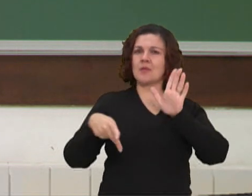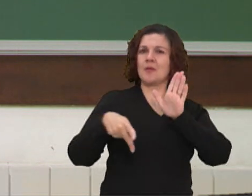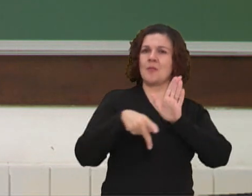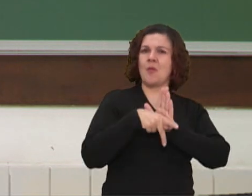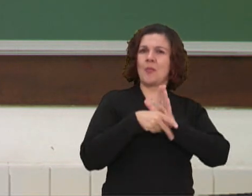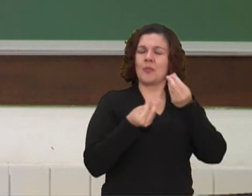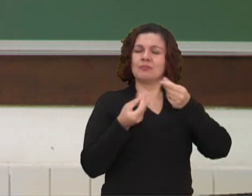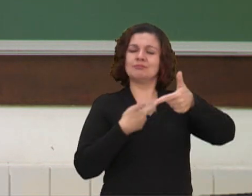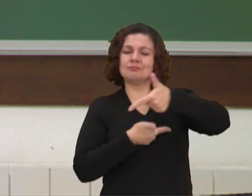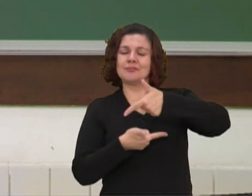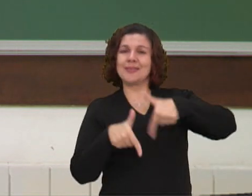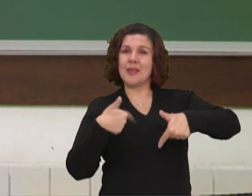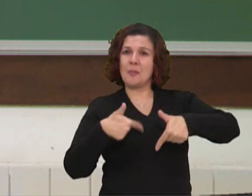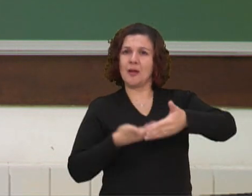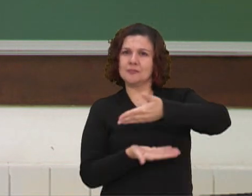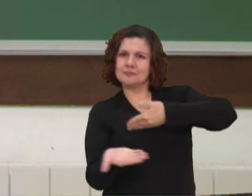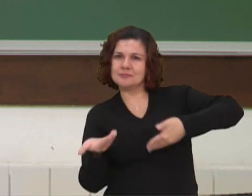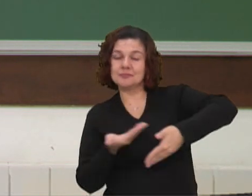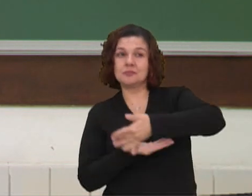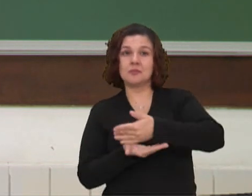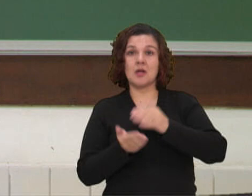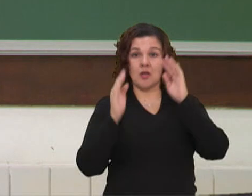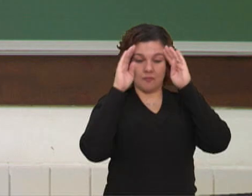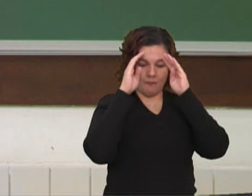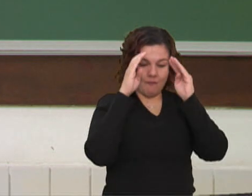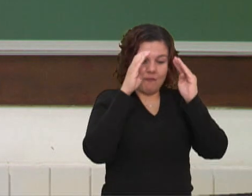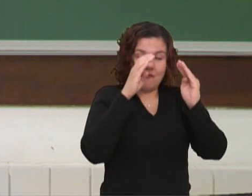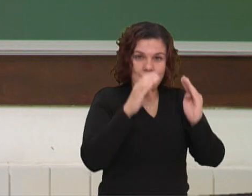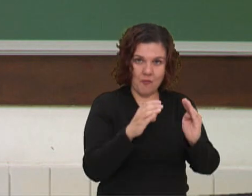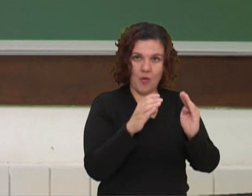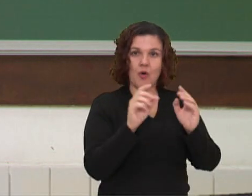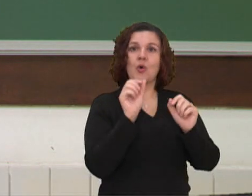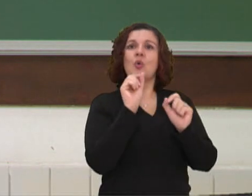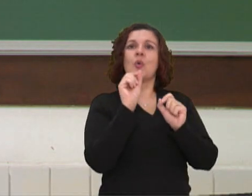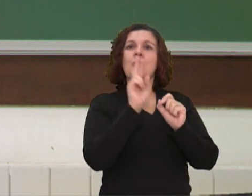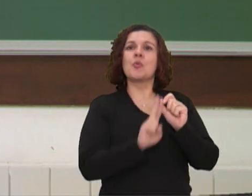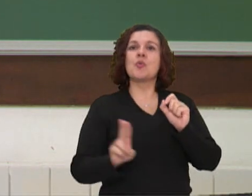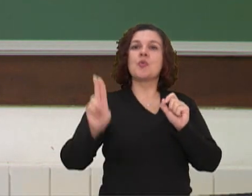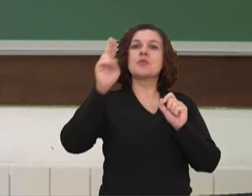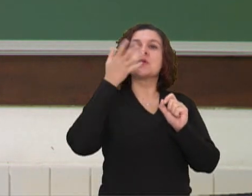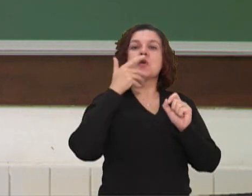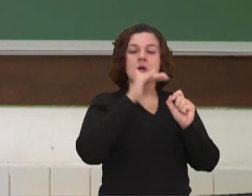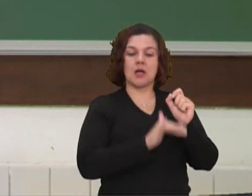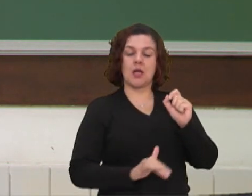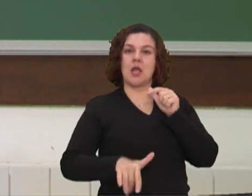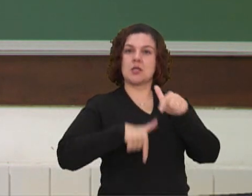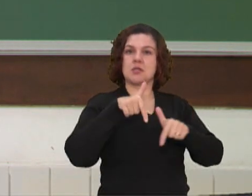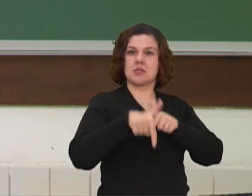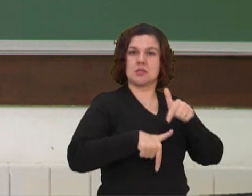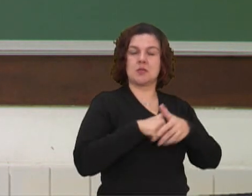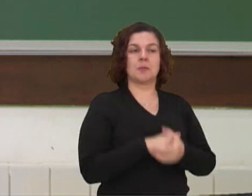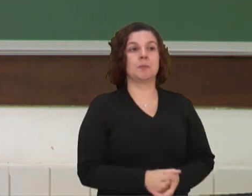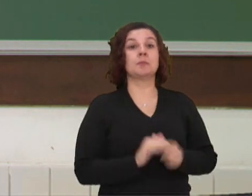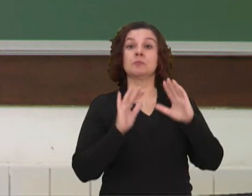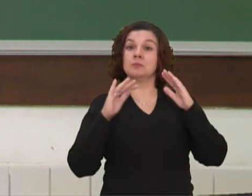relações de trabalho e especificamente no uso da mão de obra infantil. Então nós tínhamos lá uma imagem